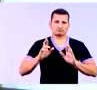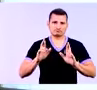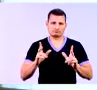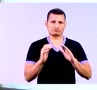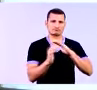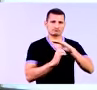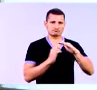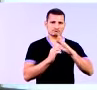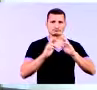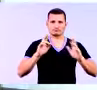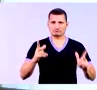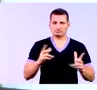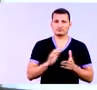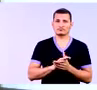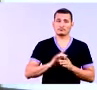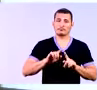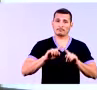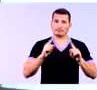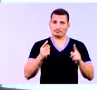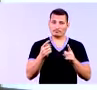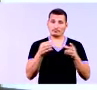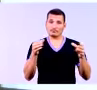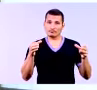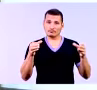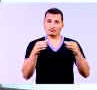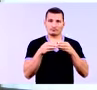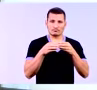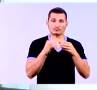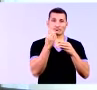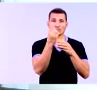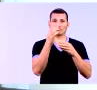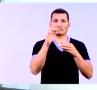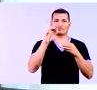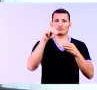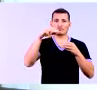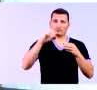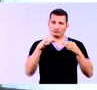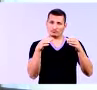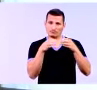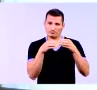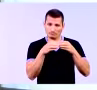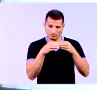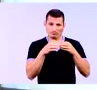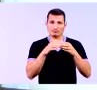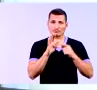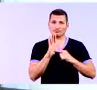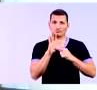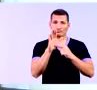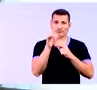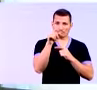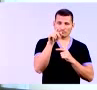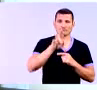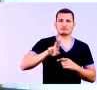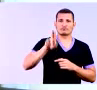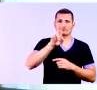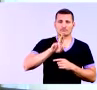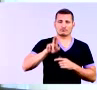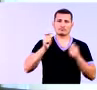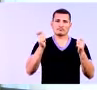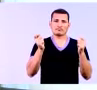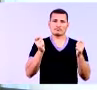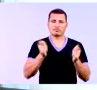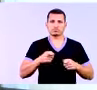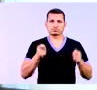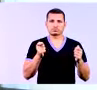diferentes. Porém, quando elas estão juntas em um único framework, isso fornece a você, usuário, uma